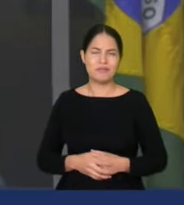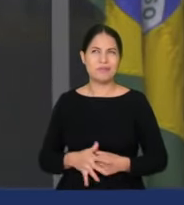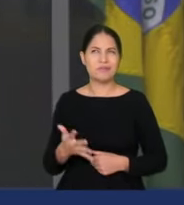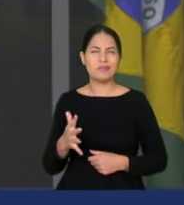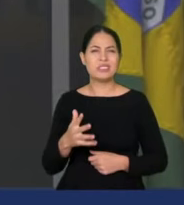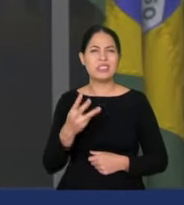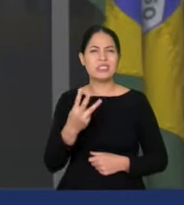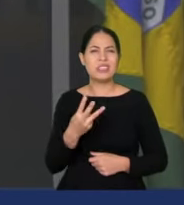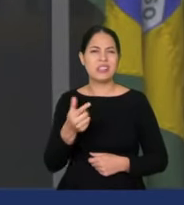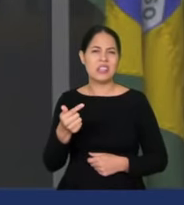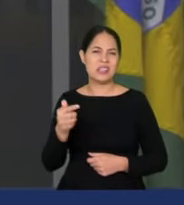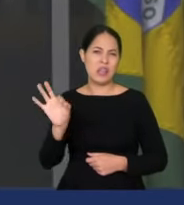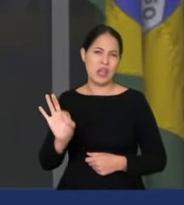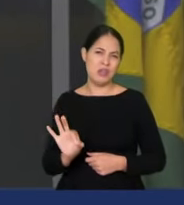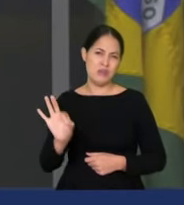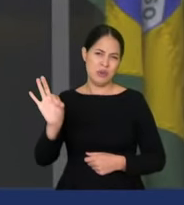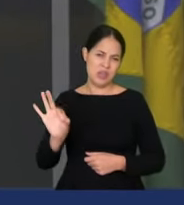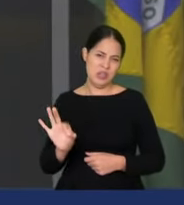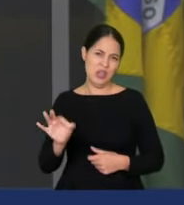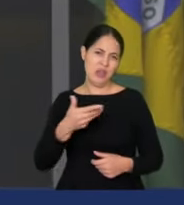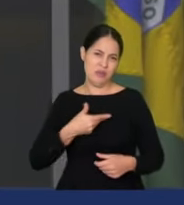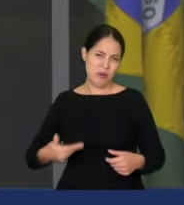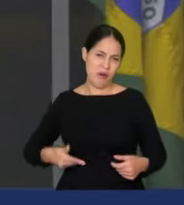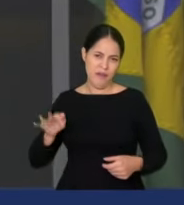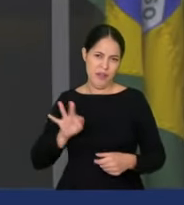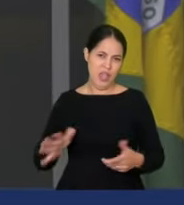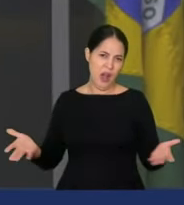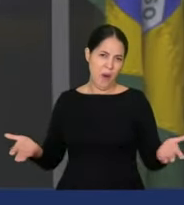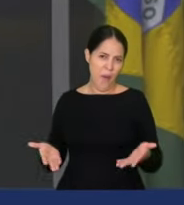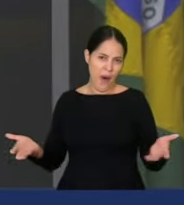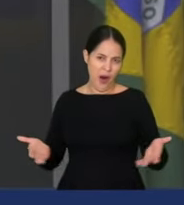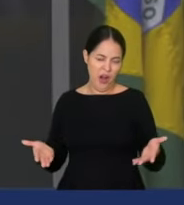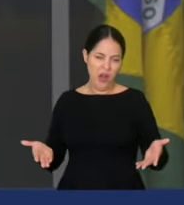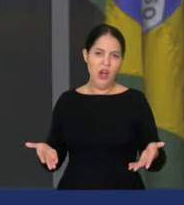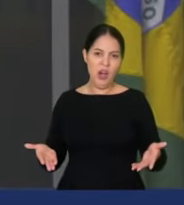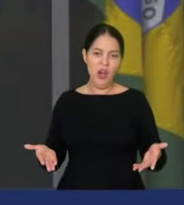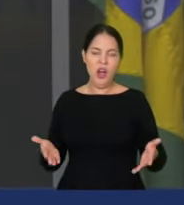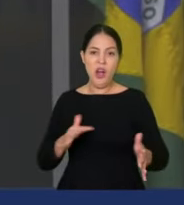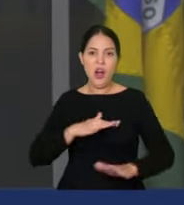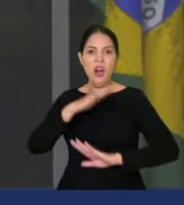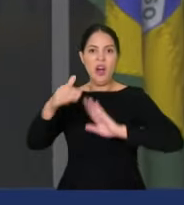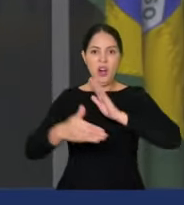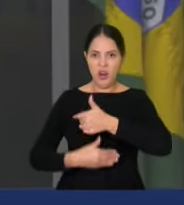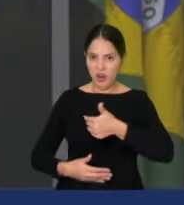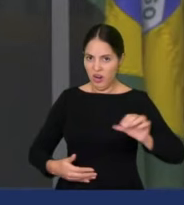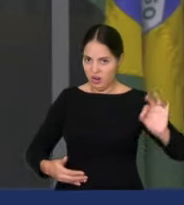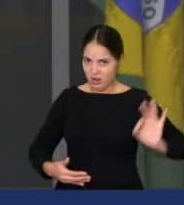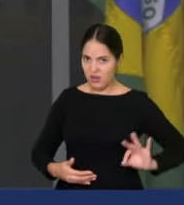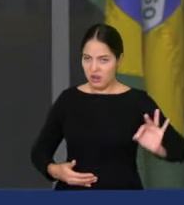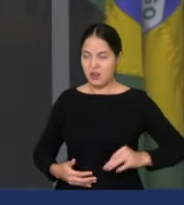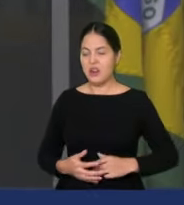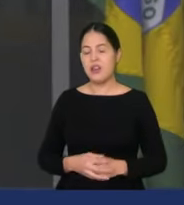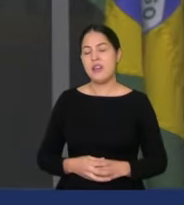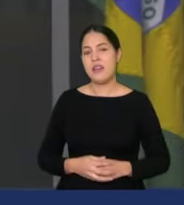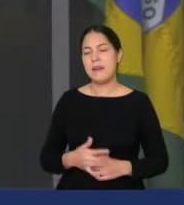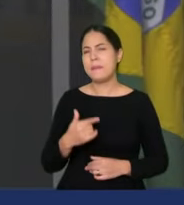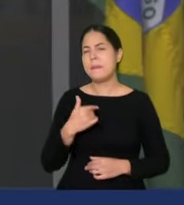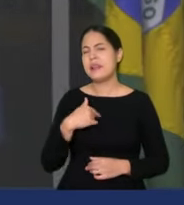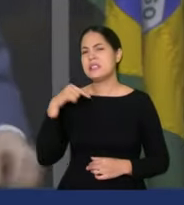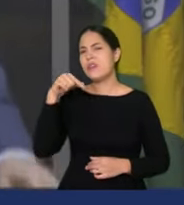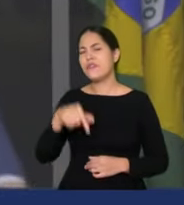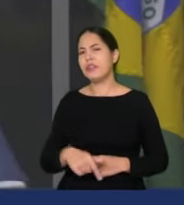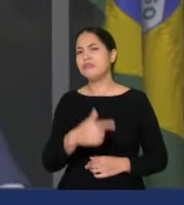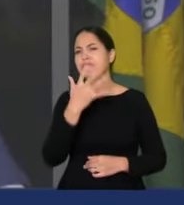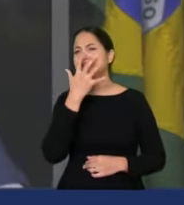Essa que é a grande verdade. E aí, eu vi aqui há muita discussão que